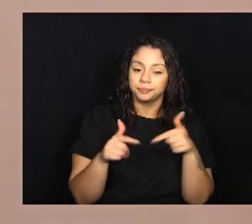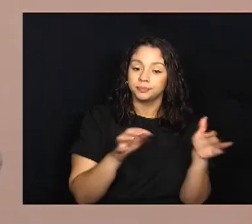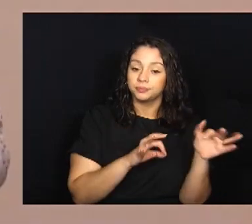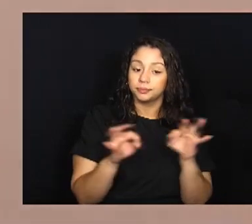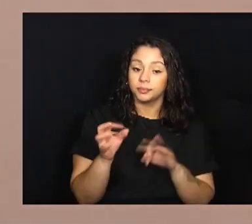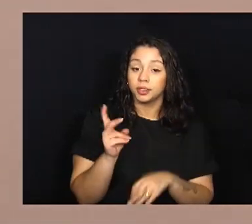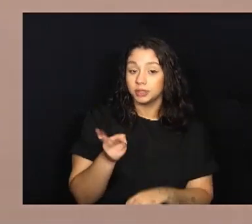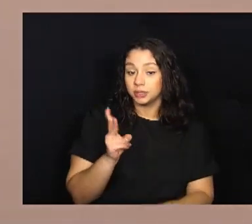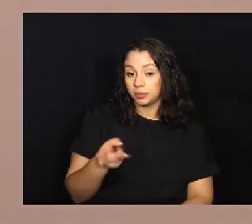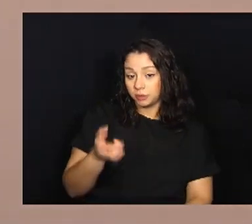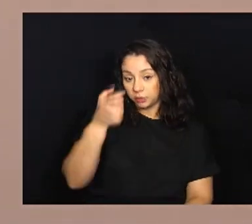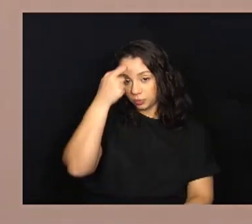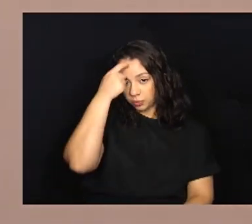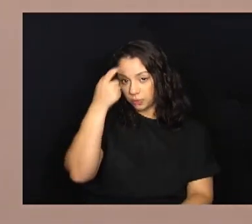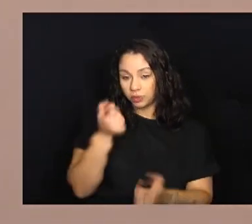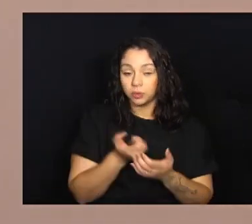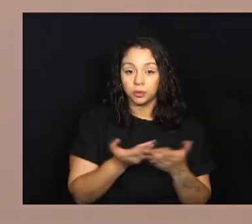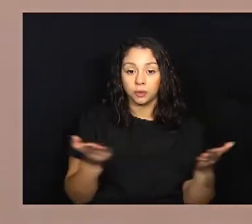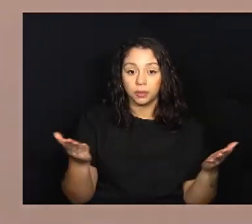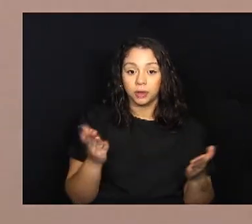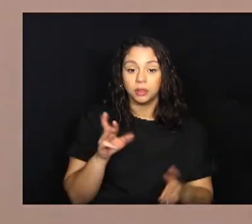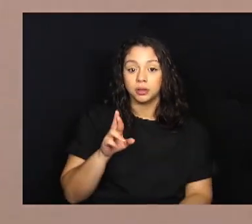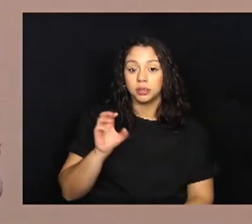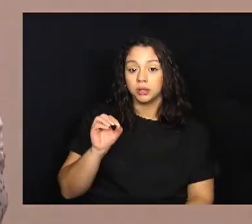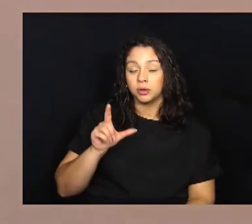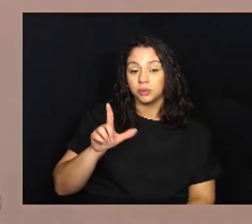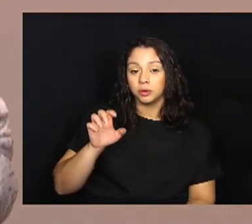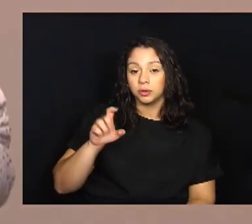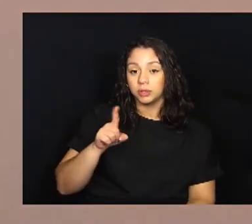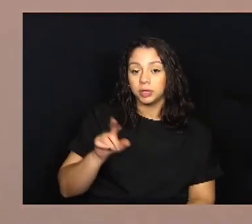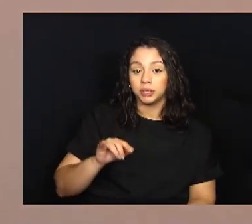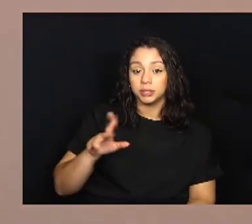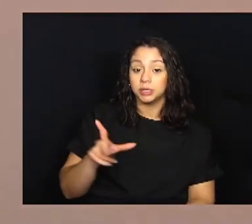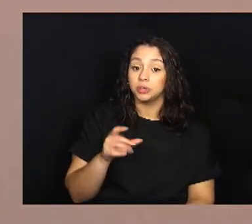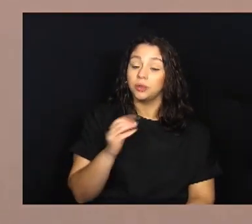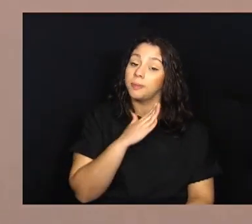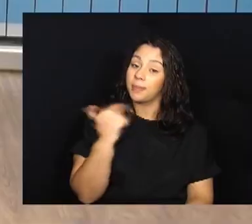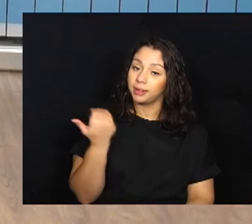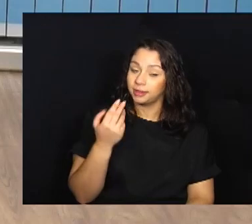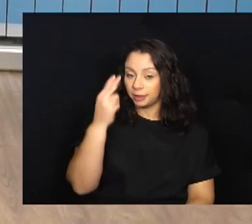na conscientização. Rolezinho mata. Gabriel, é com você.